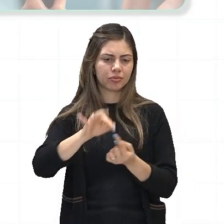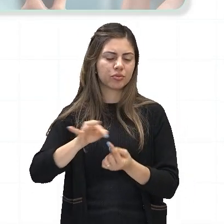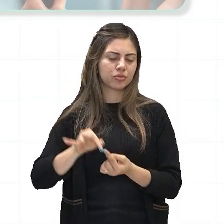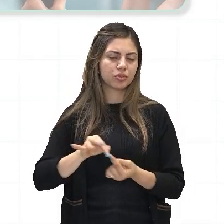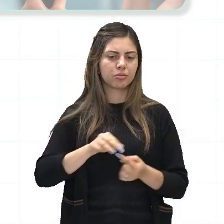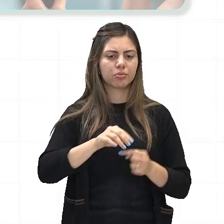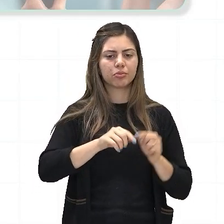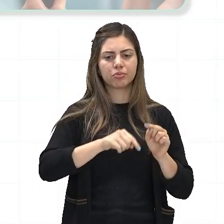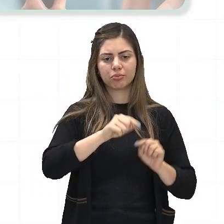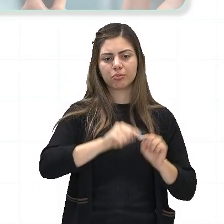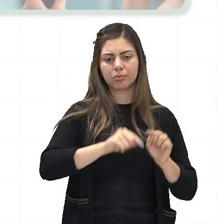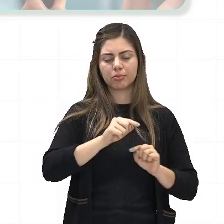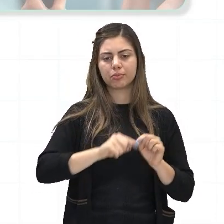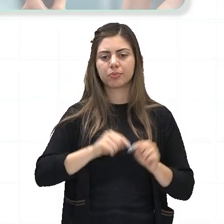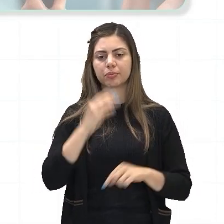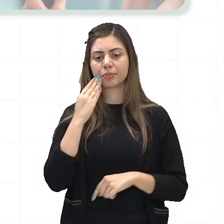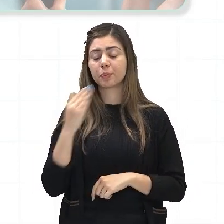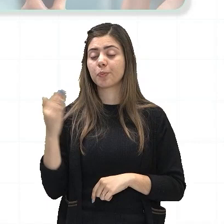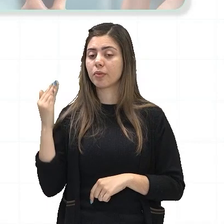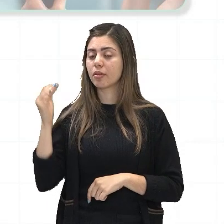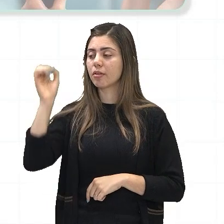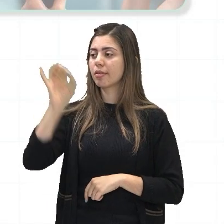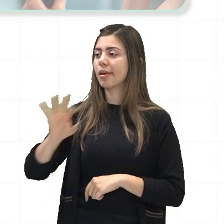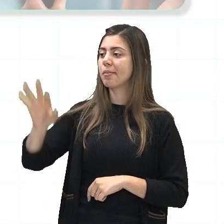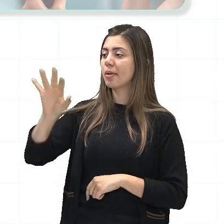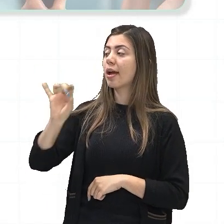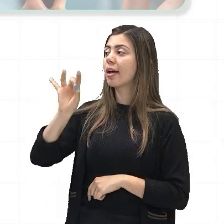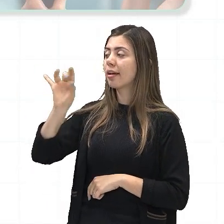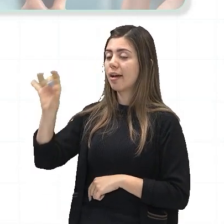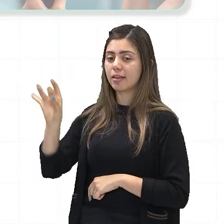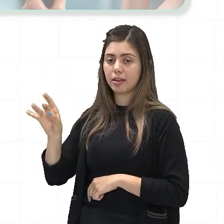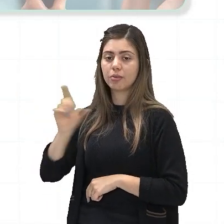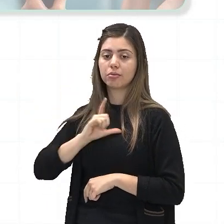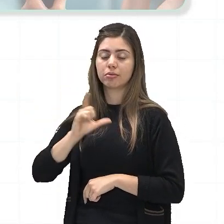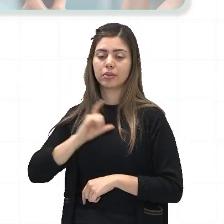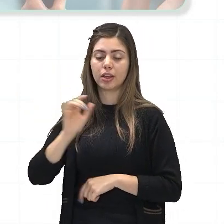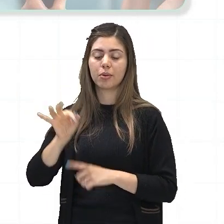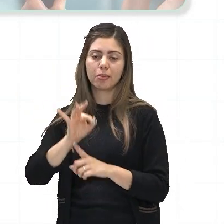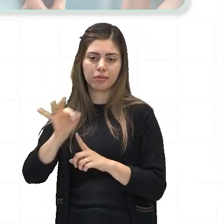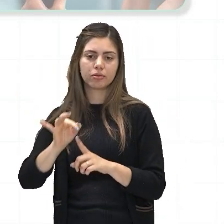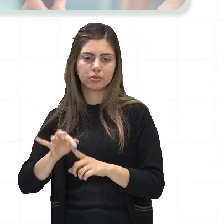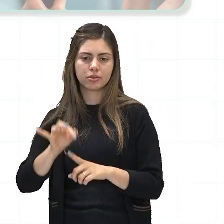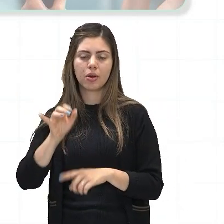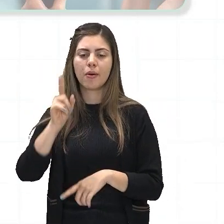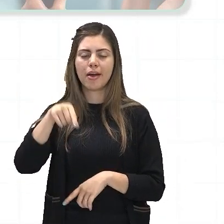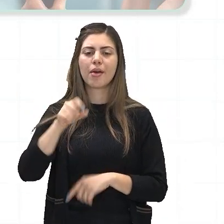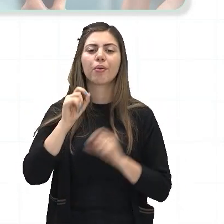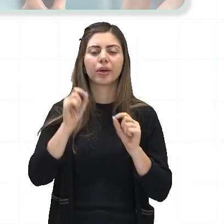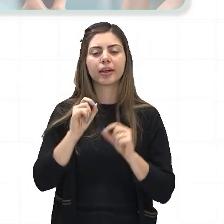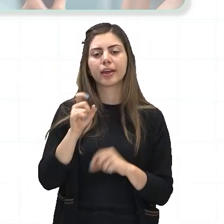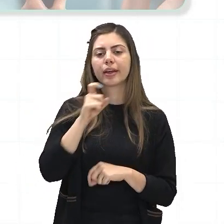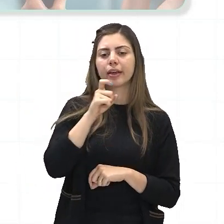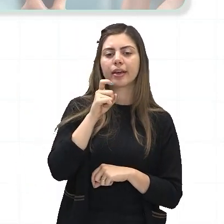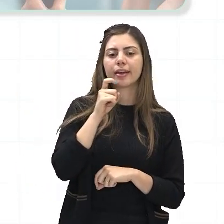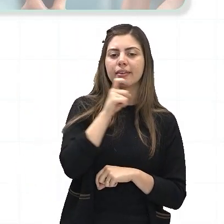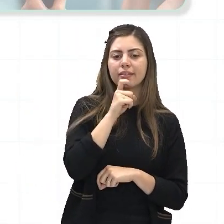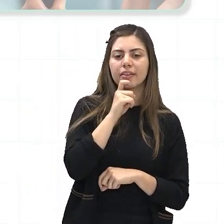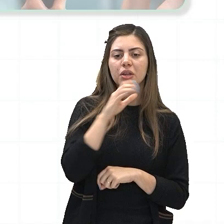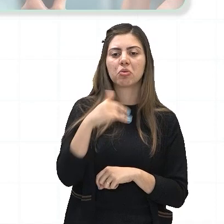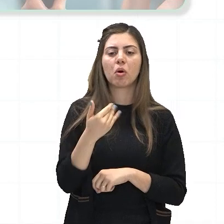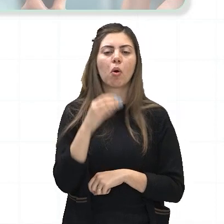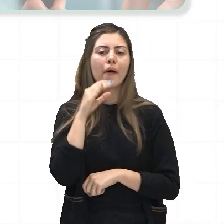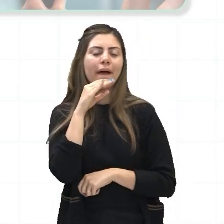como aí na imagem você está observando, eles têm uma função que é de aquecer algo, né, de produzir calor. Então, se ele tem essa função